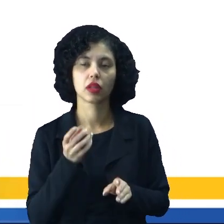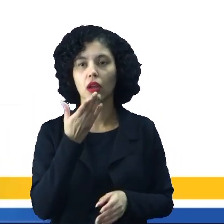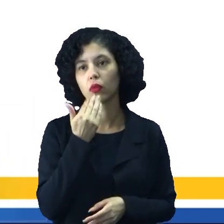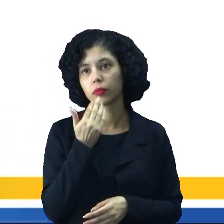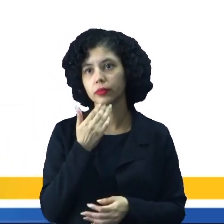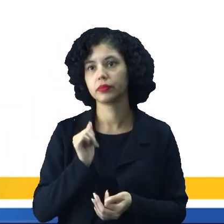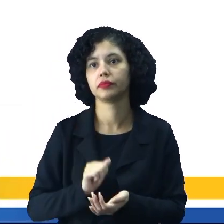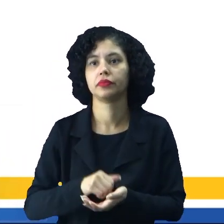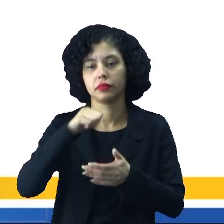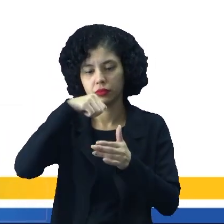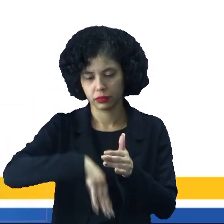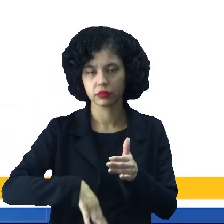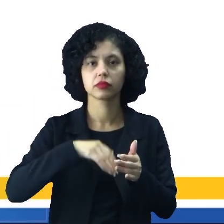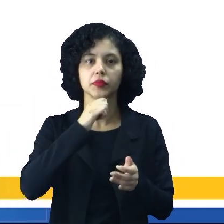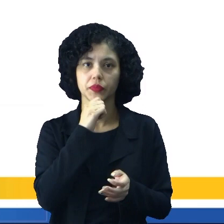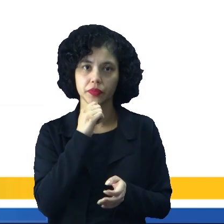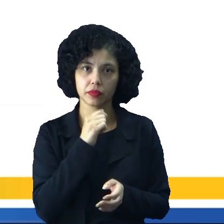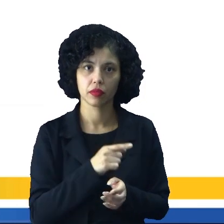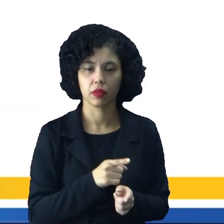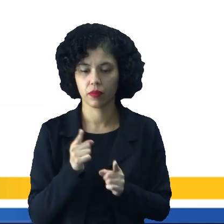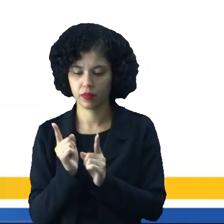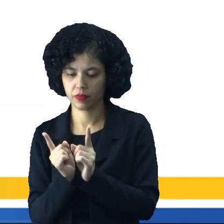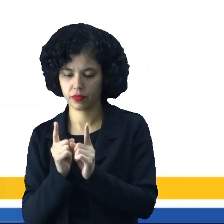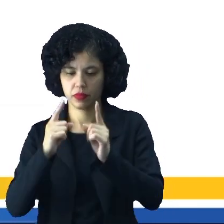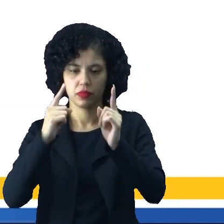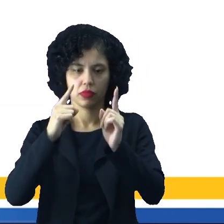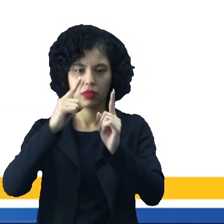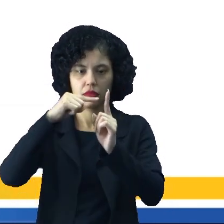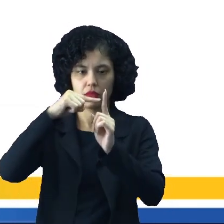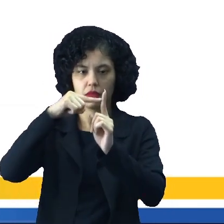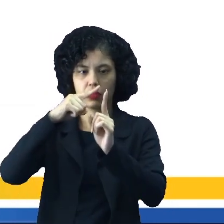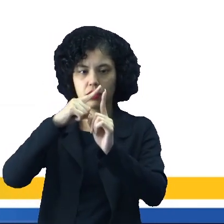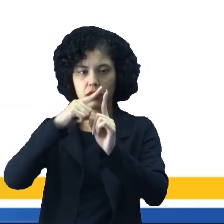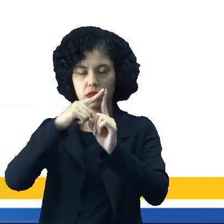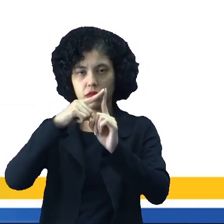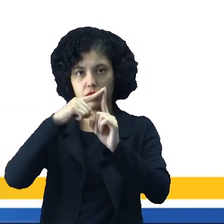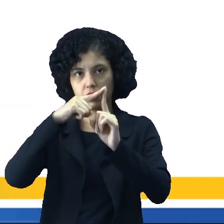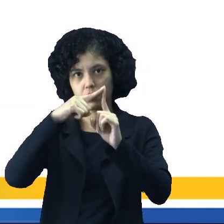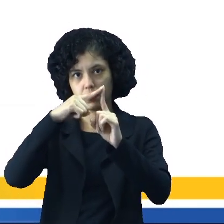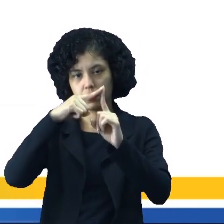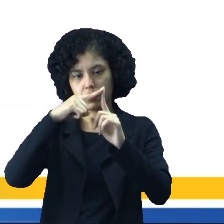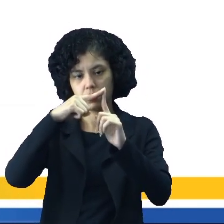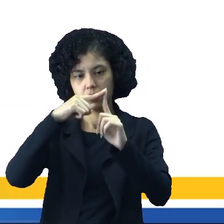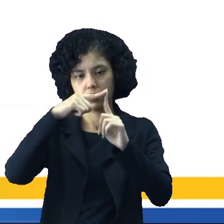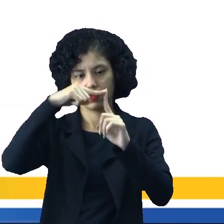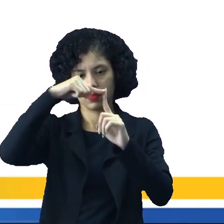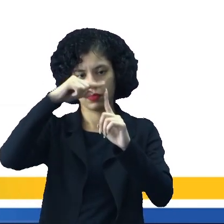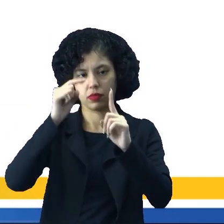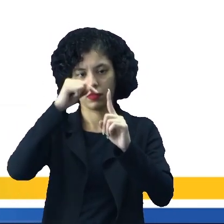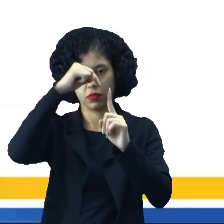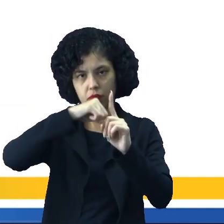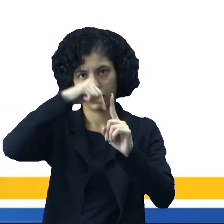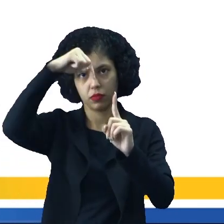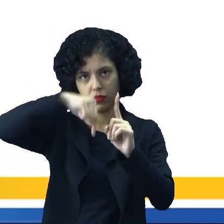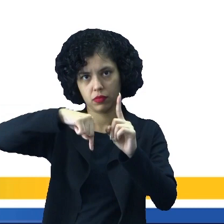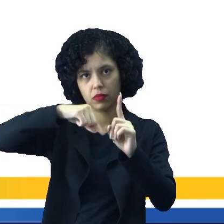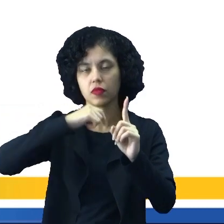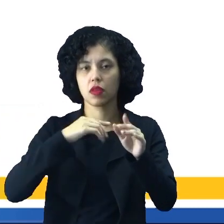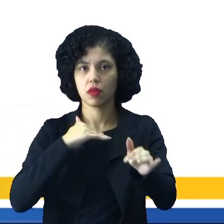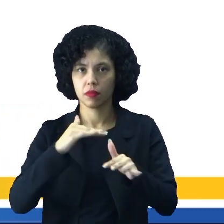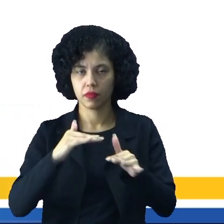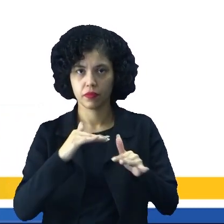alimento ele é empurrado, né, para a faringe, da faringe, então, ele empurra para o esôfago. E o esôfago, através de